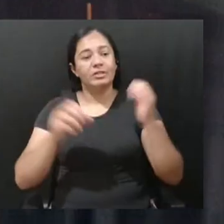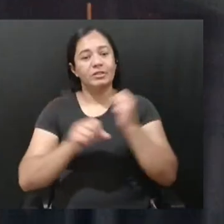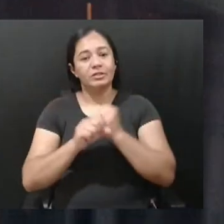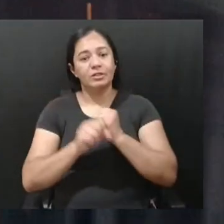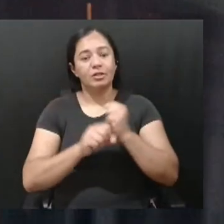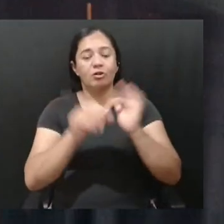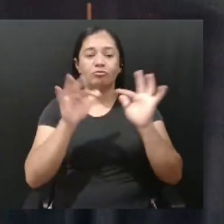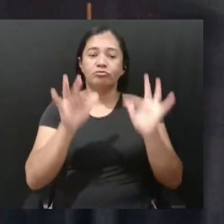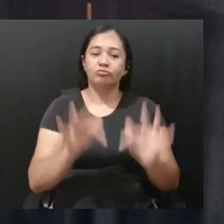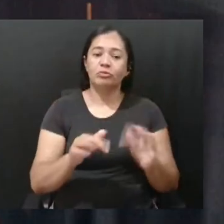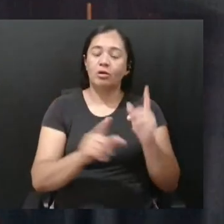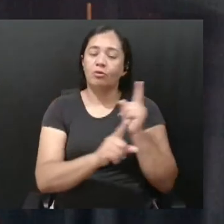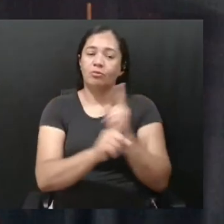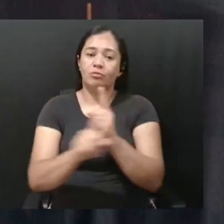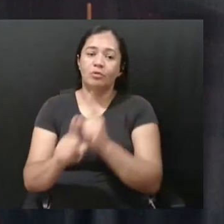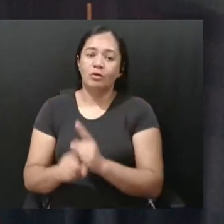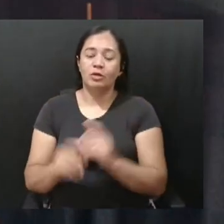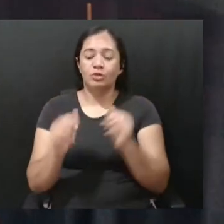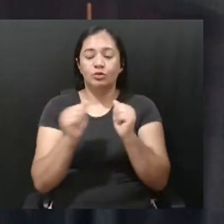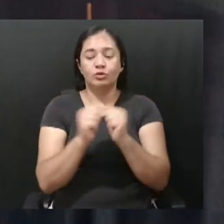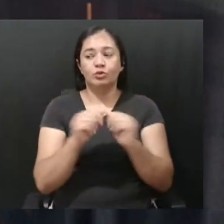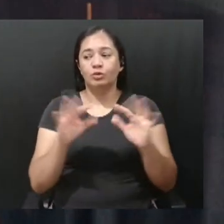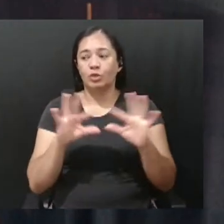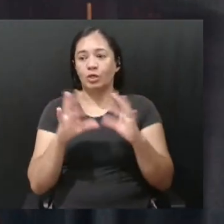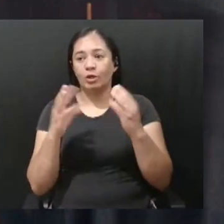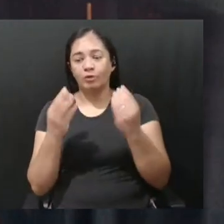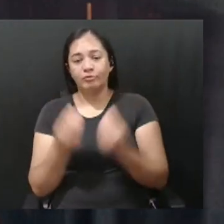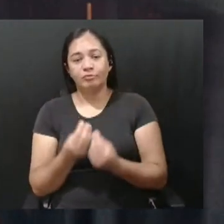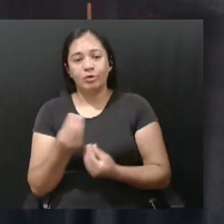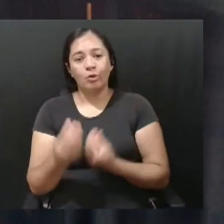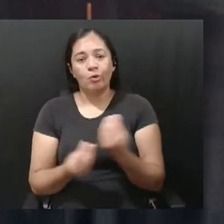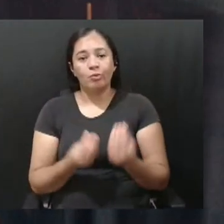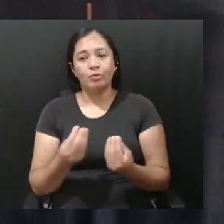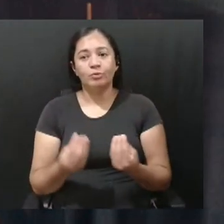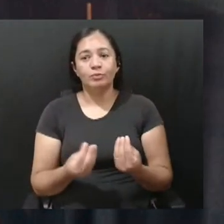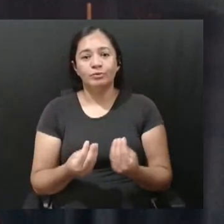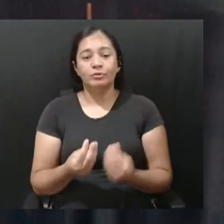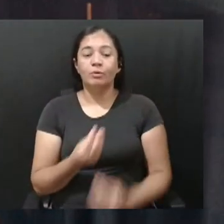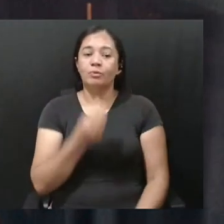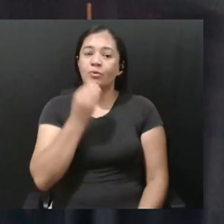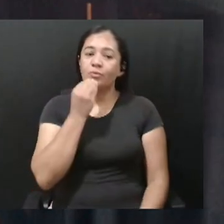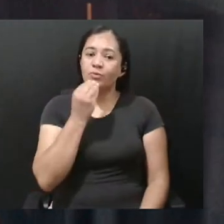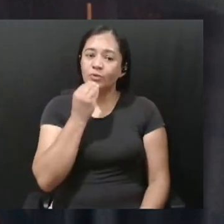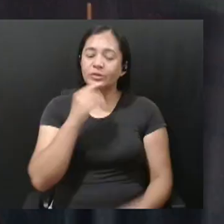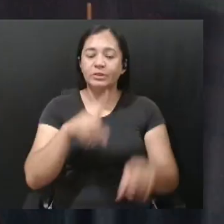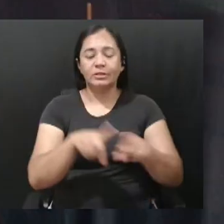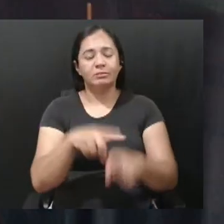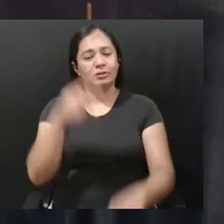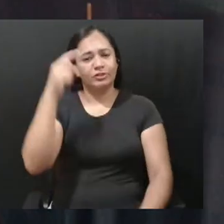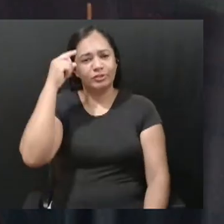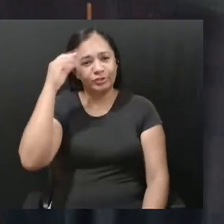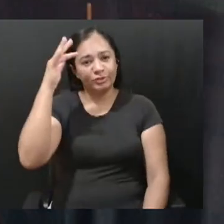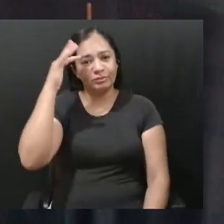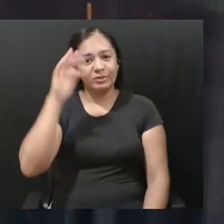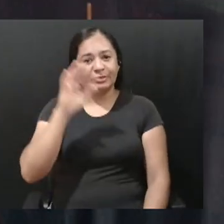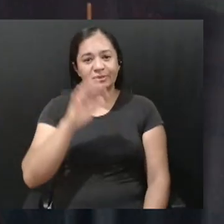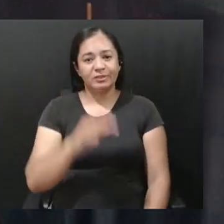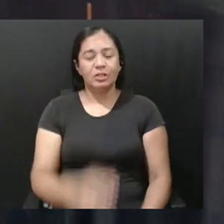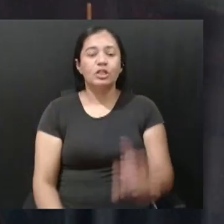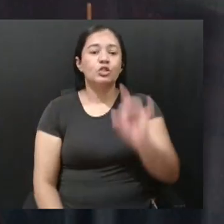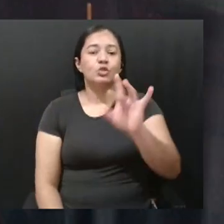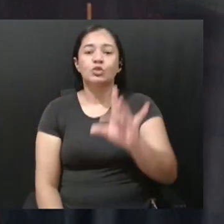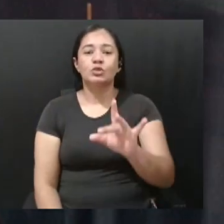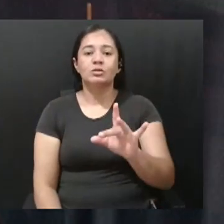em família, como uma oportunidade também de repensar É. essas coisas. Não fica só o